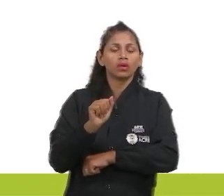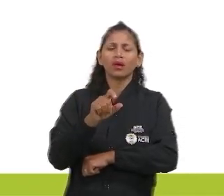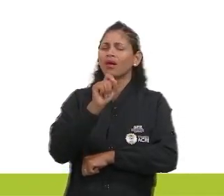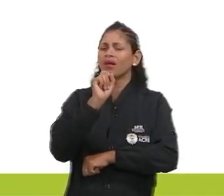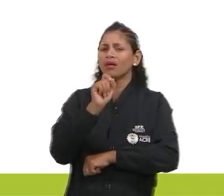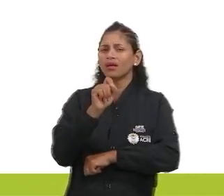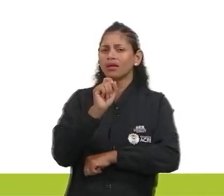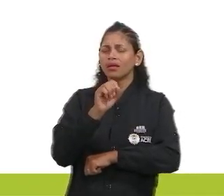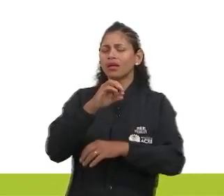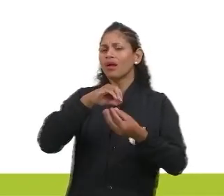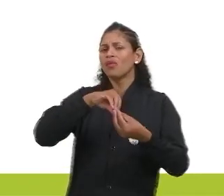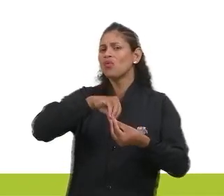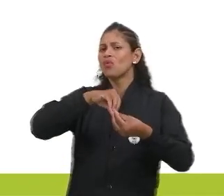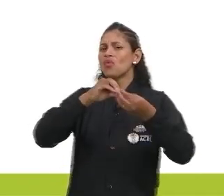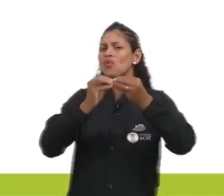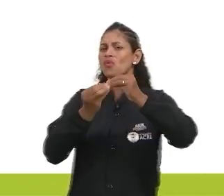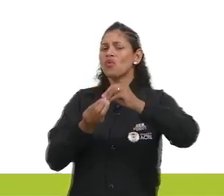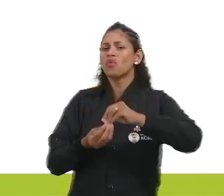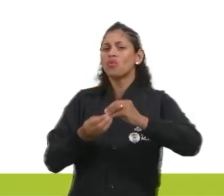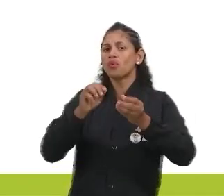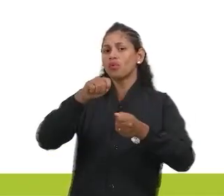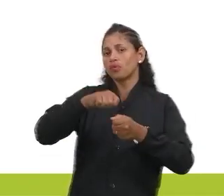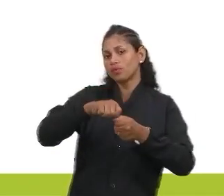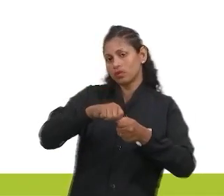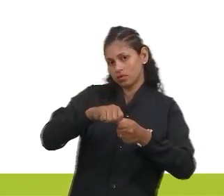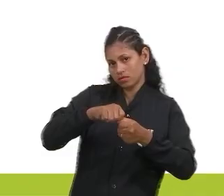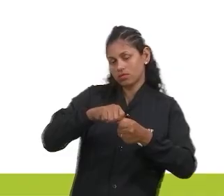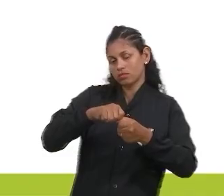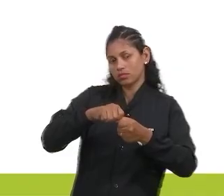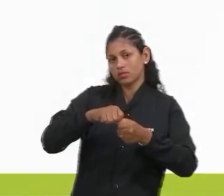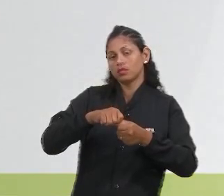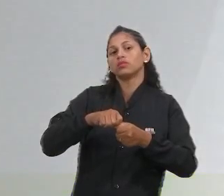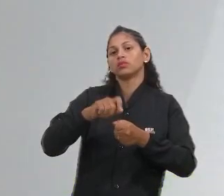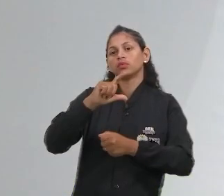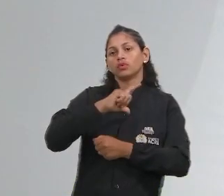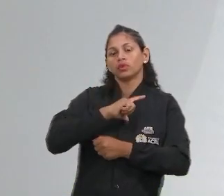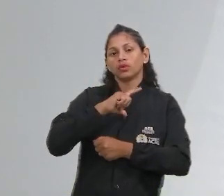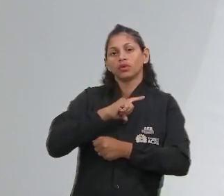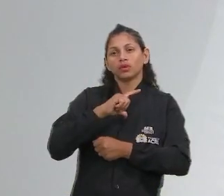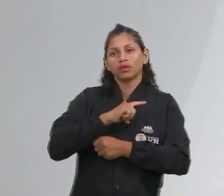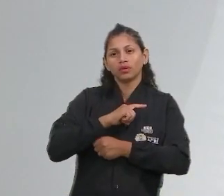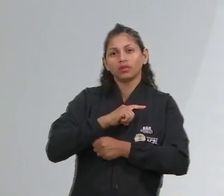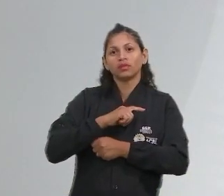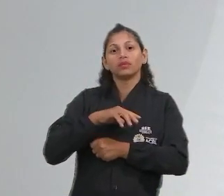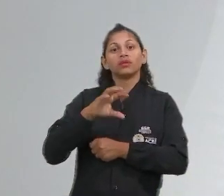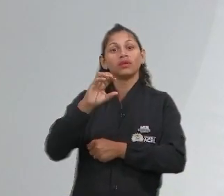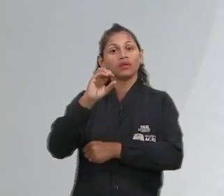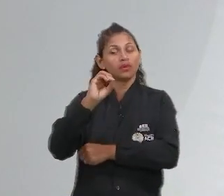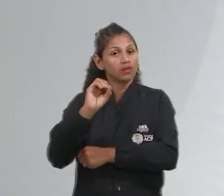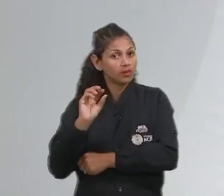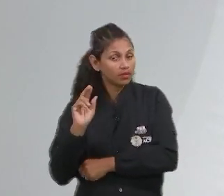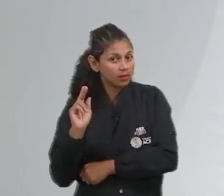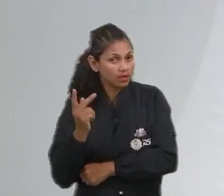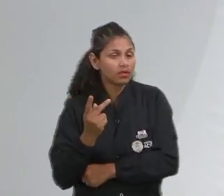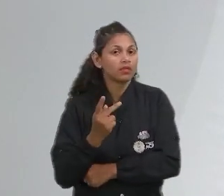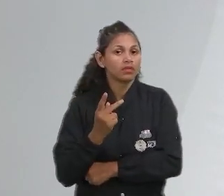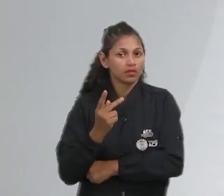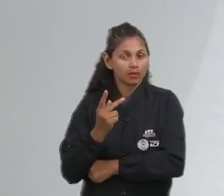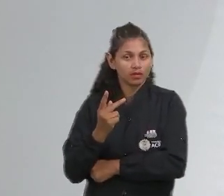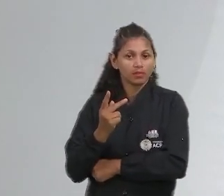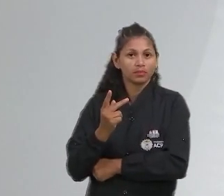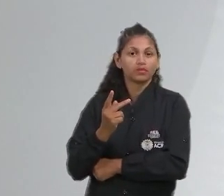Quando eu tenho a presença de uma carbonila. O que é uma carbonila mesmo, pessoal? É